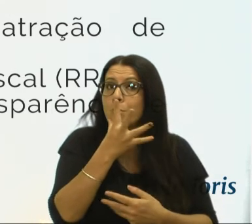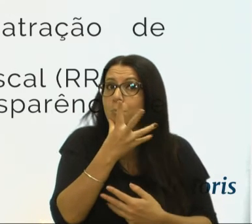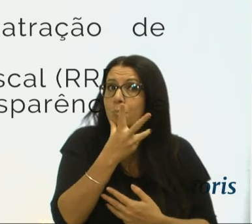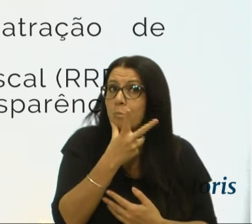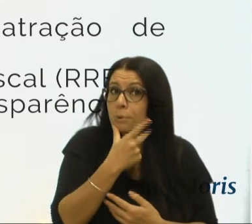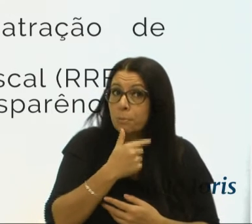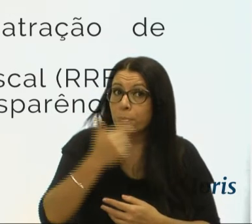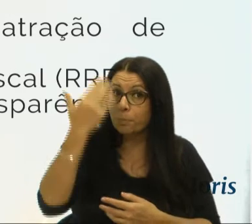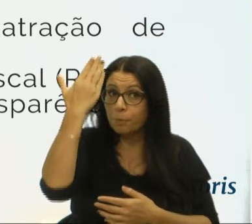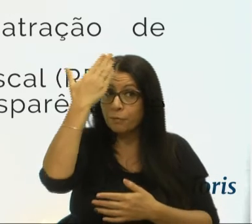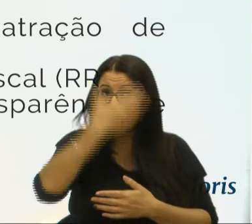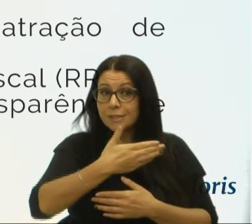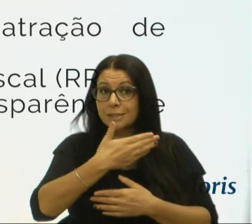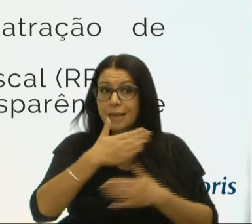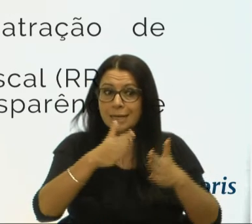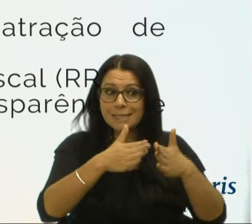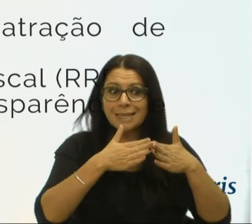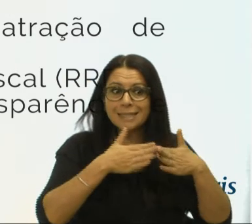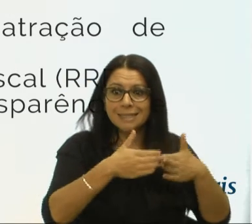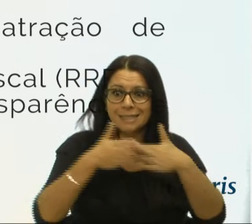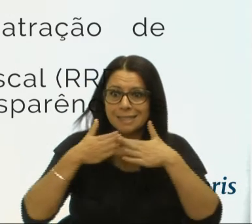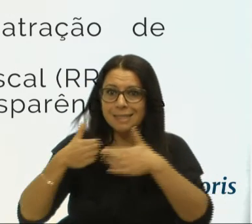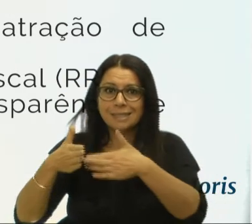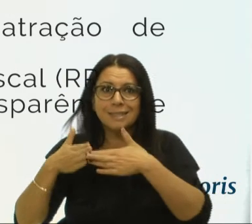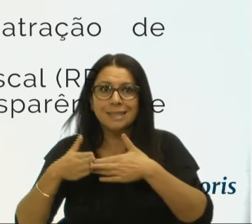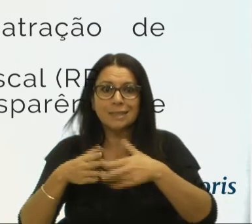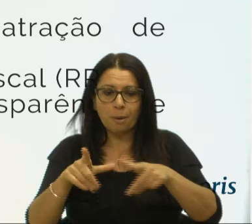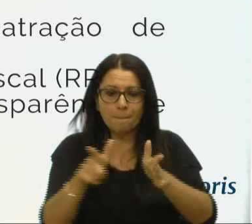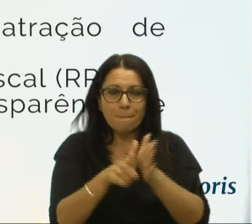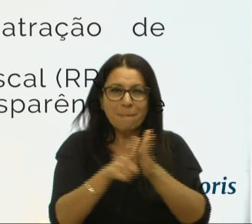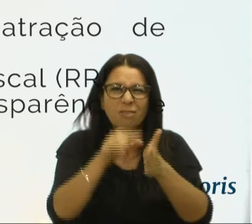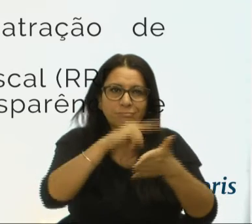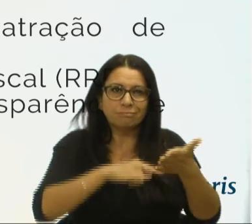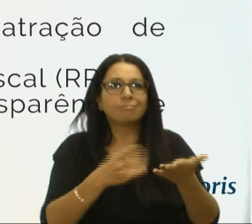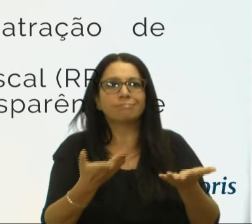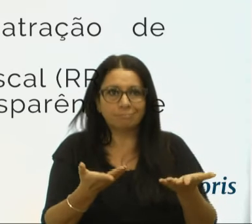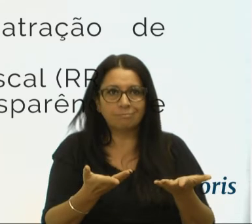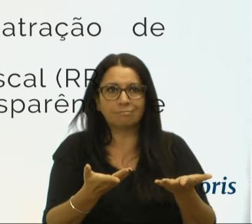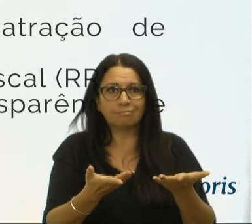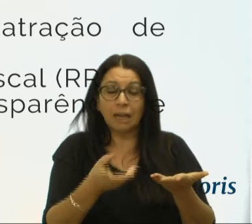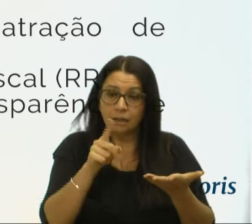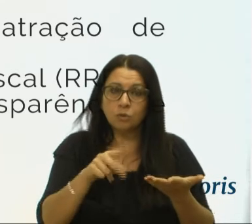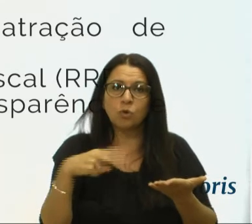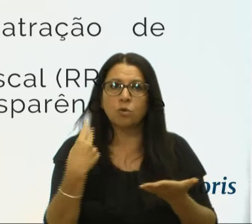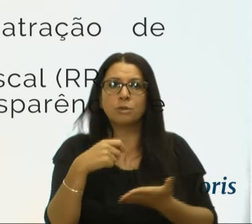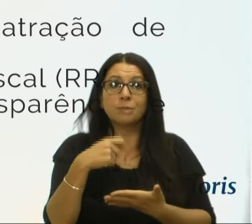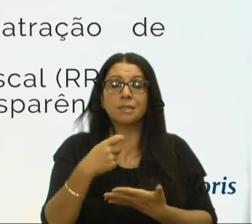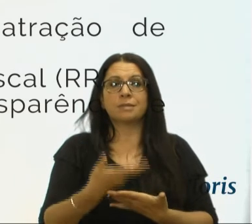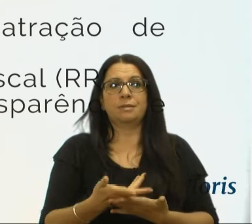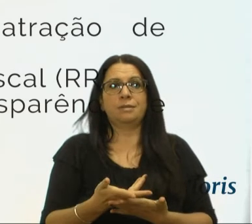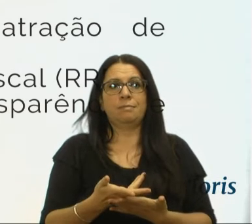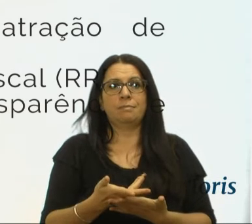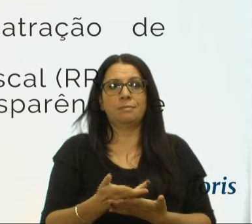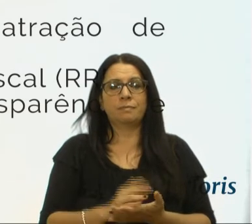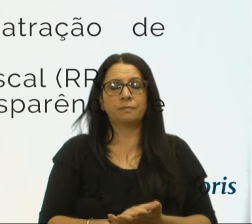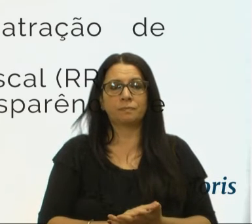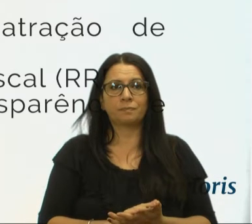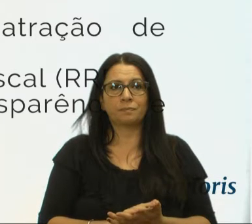aprovar licenças, né? Então, já tem isso, nós precisamos...